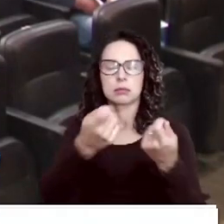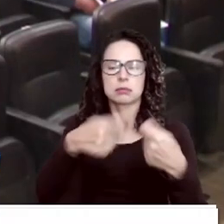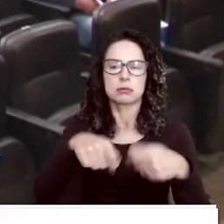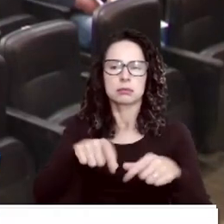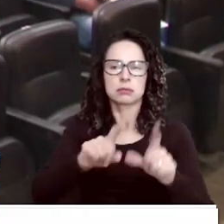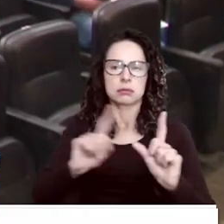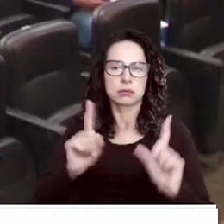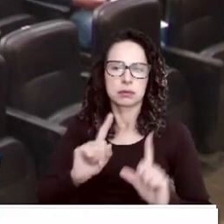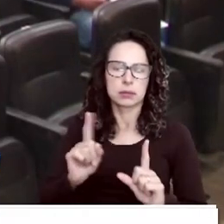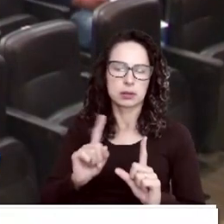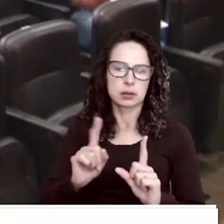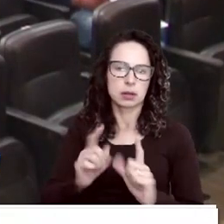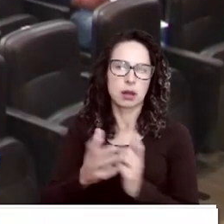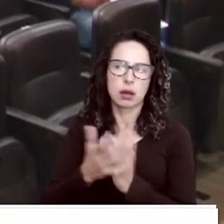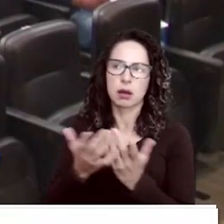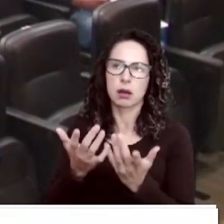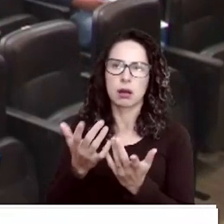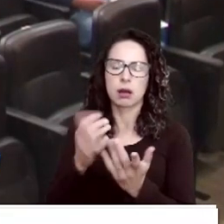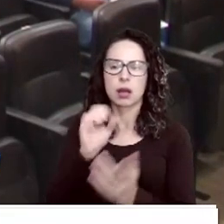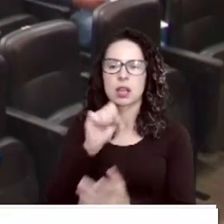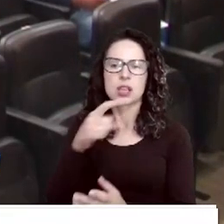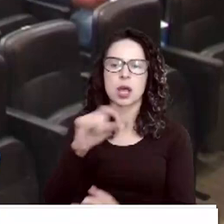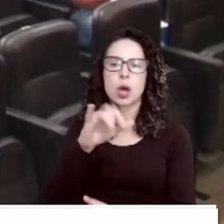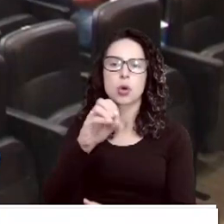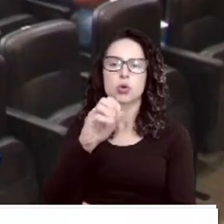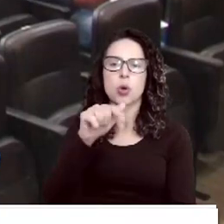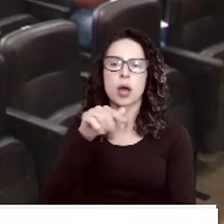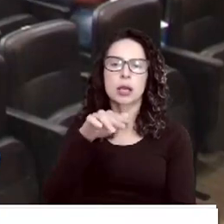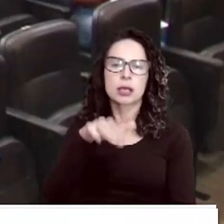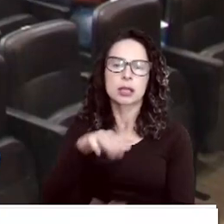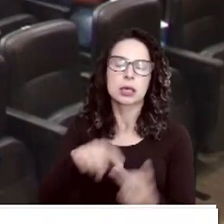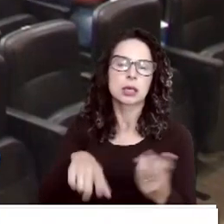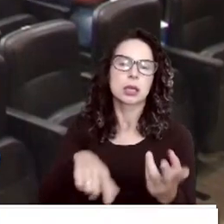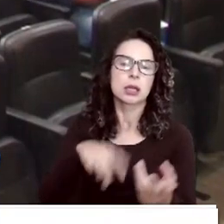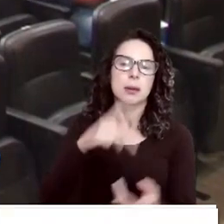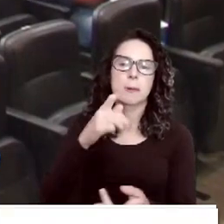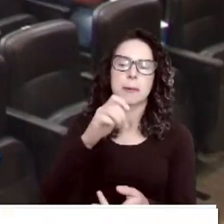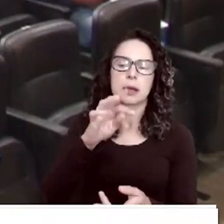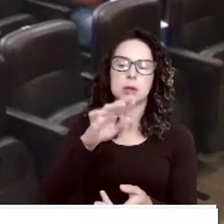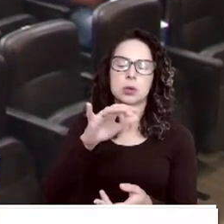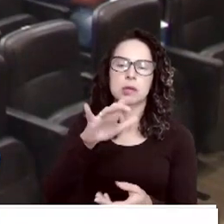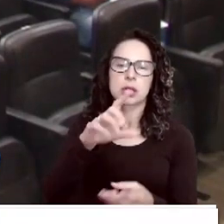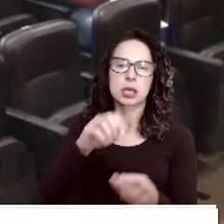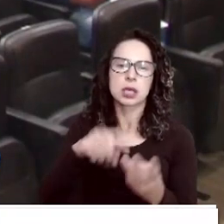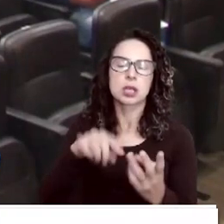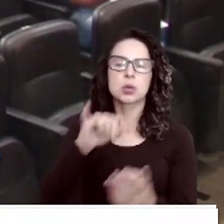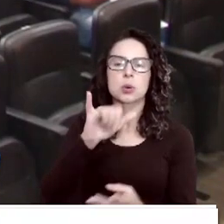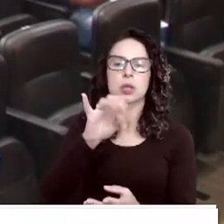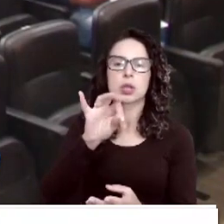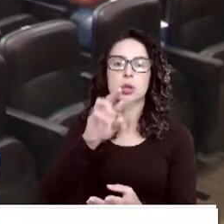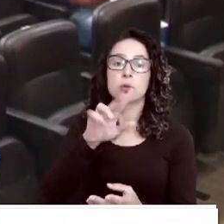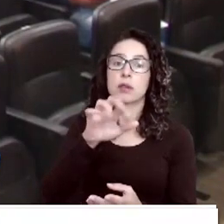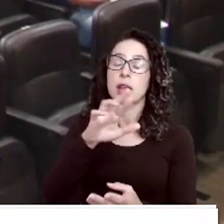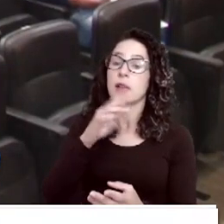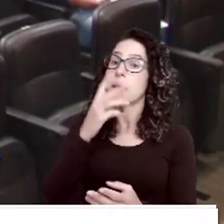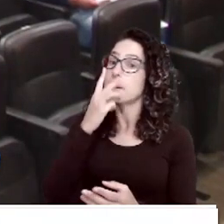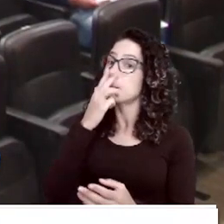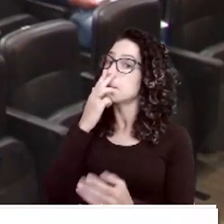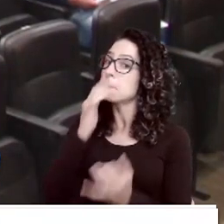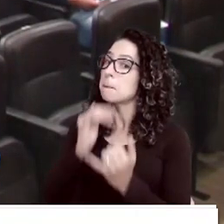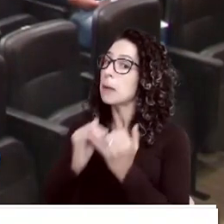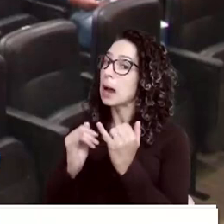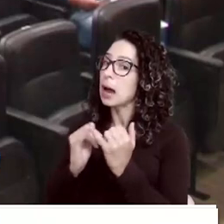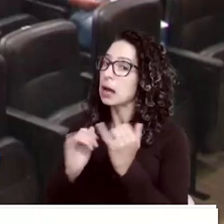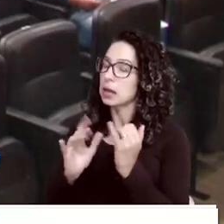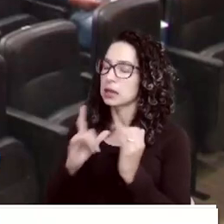dependendo de São Joaquim da Barra, nós não vamos ficar dependendo de Ituverava. Parece! Inclusive tem um requerimento